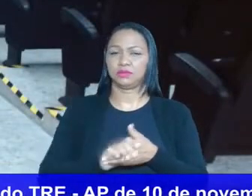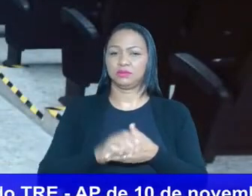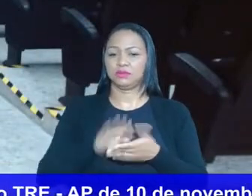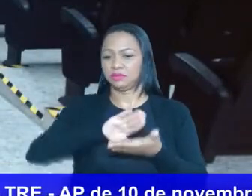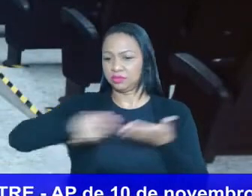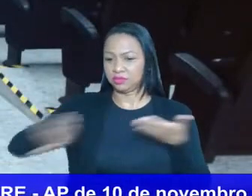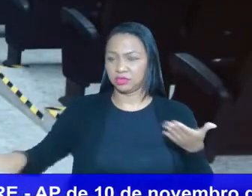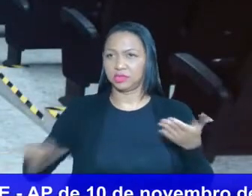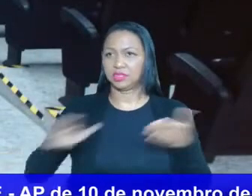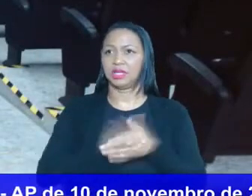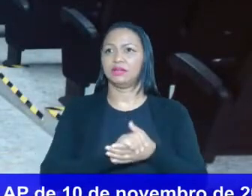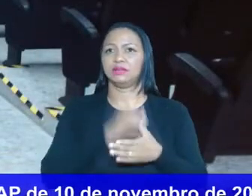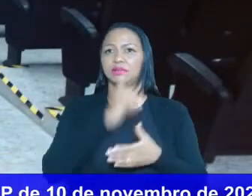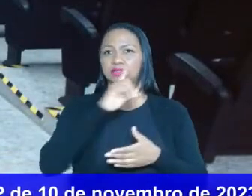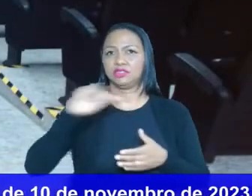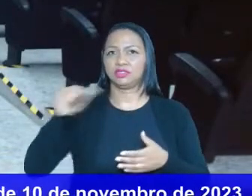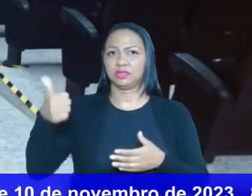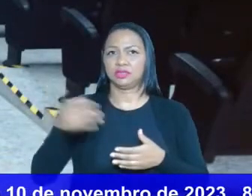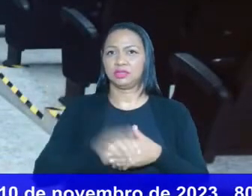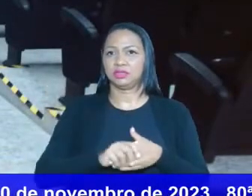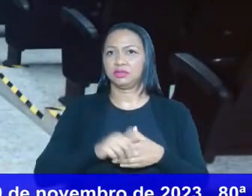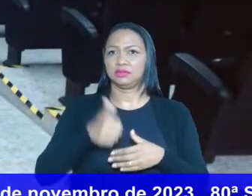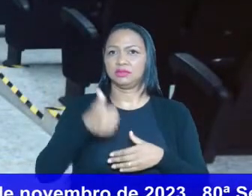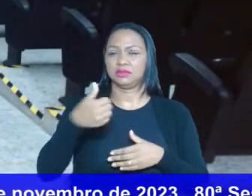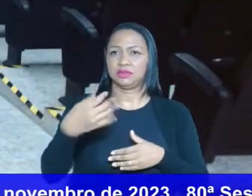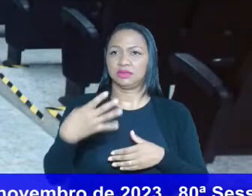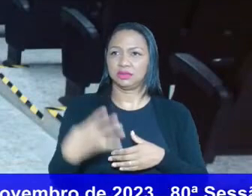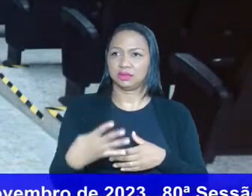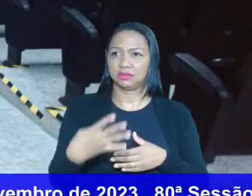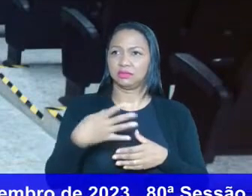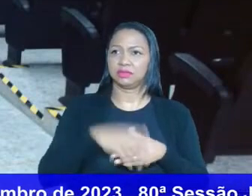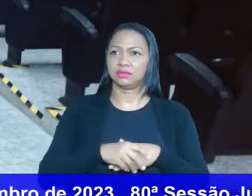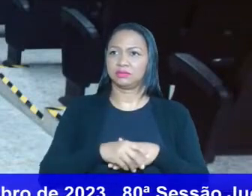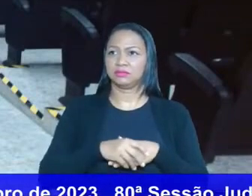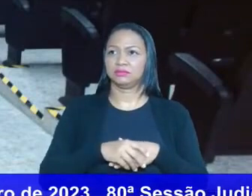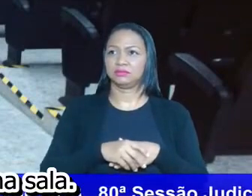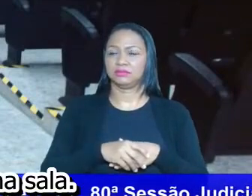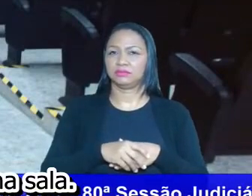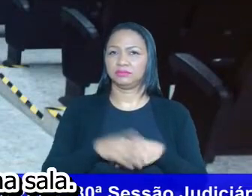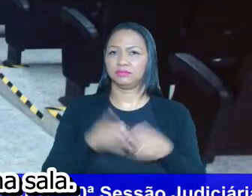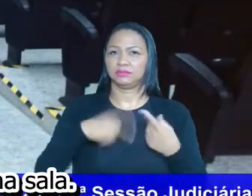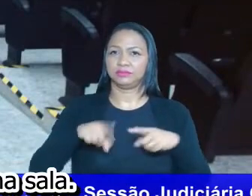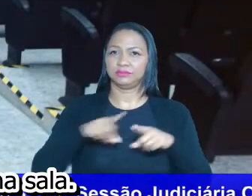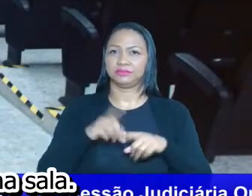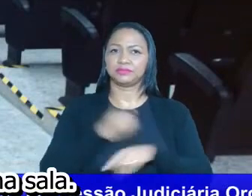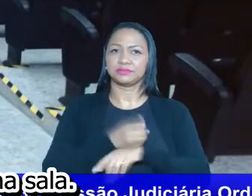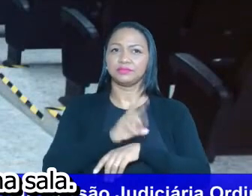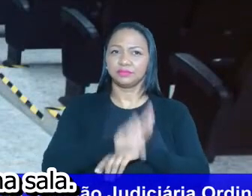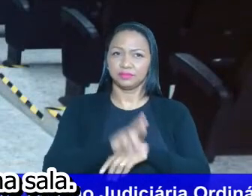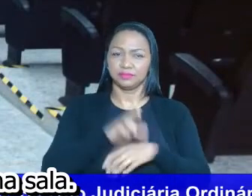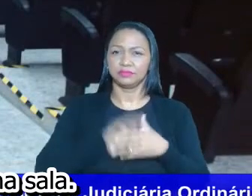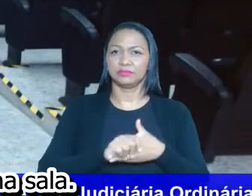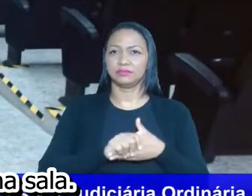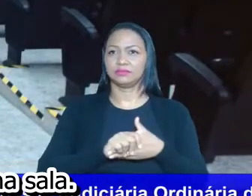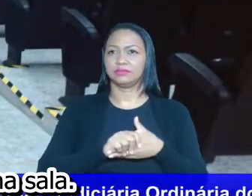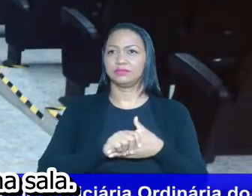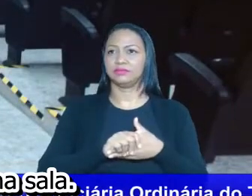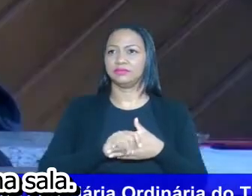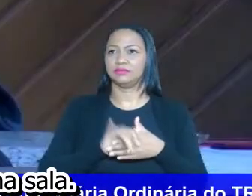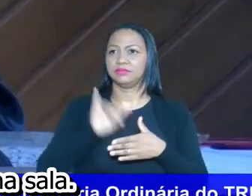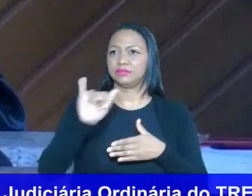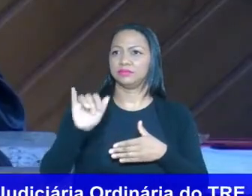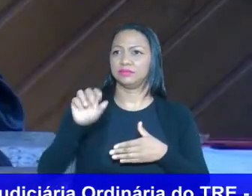Teve um pedido dos dia 14, né? Que dia 13 não tem. Dia 14, dia 14. Dia 14. Então, doutor Inocêncio Mártires, não sei se